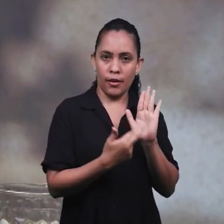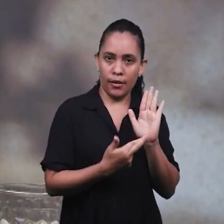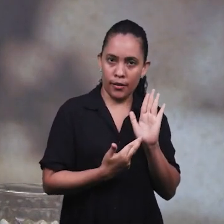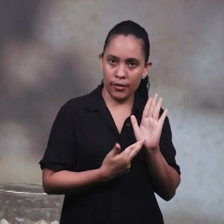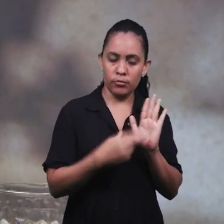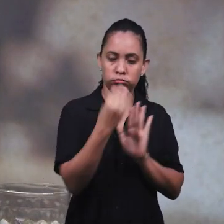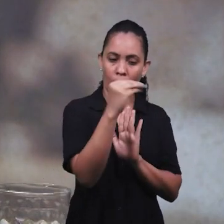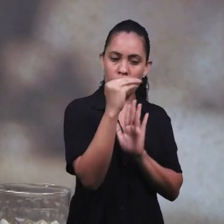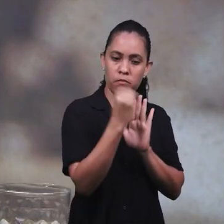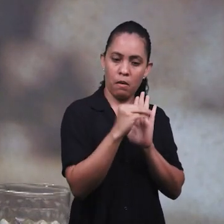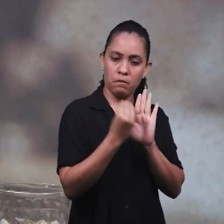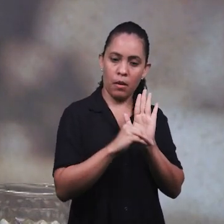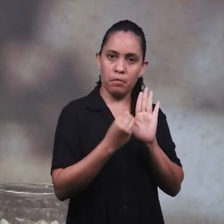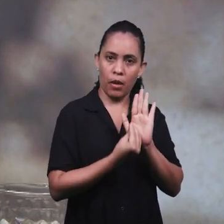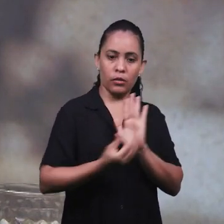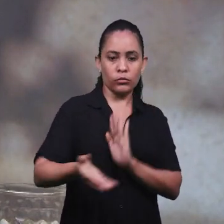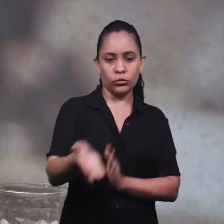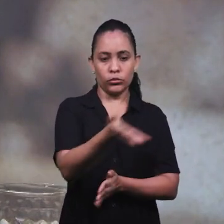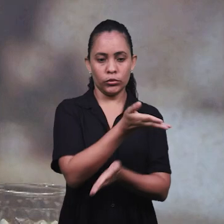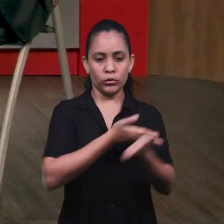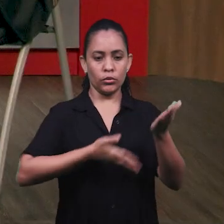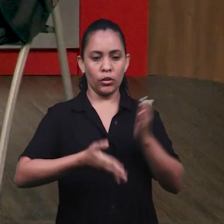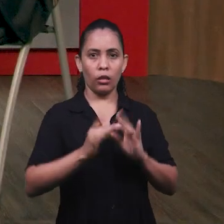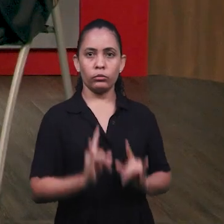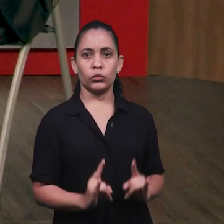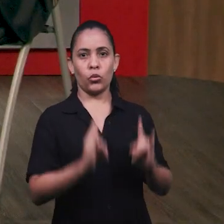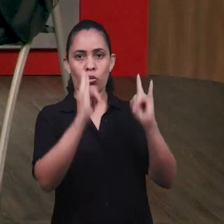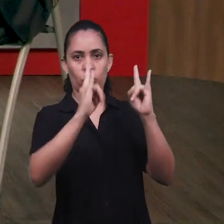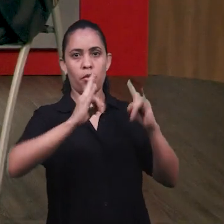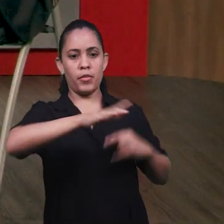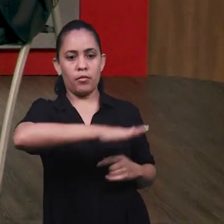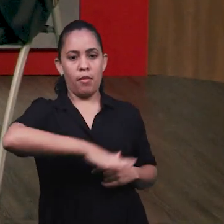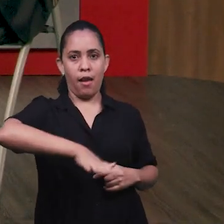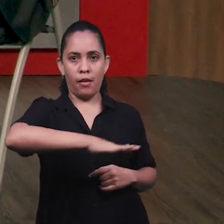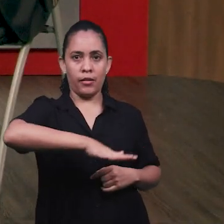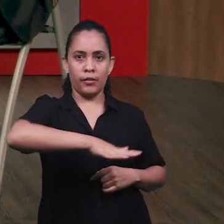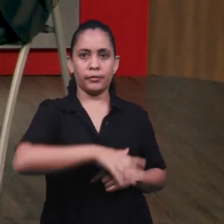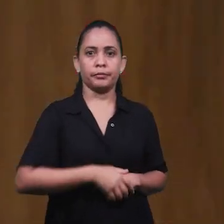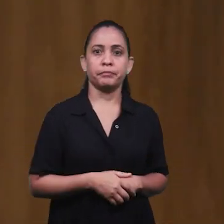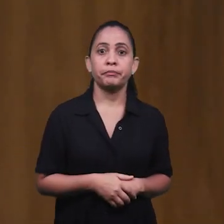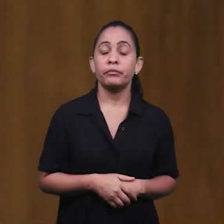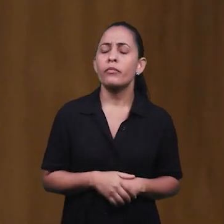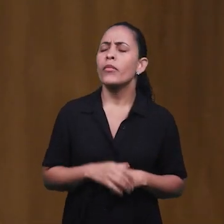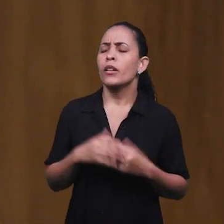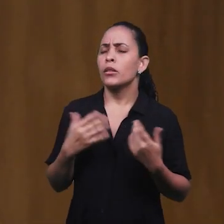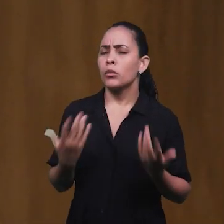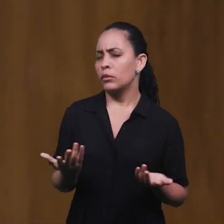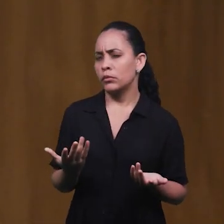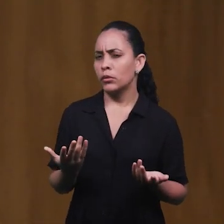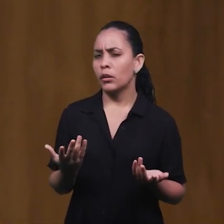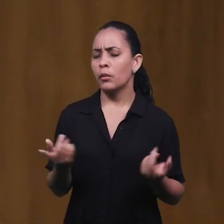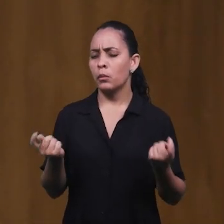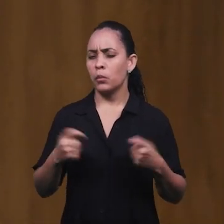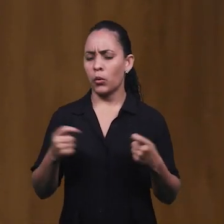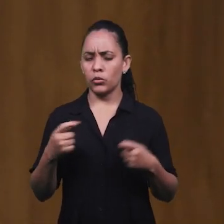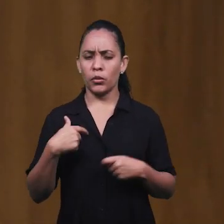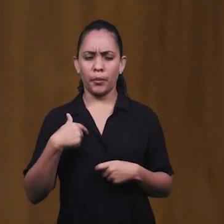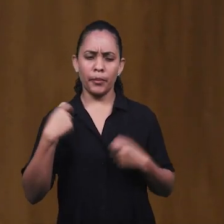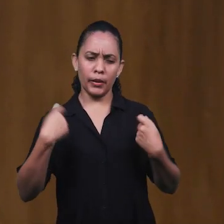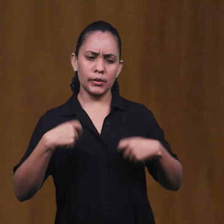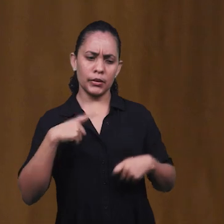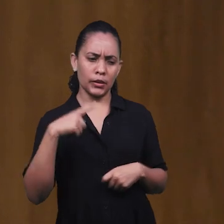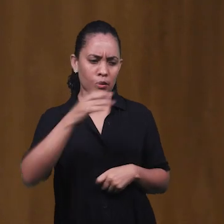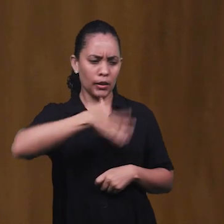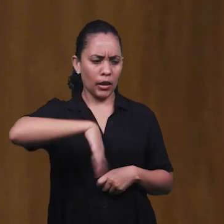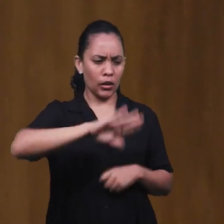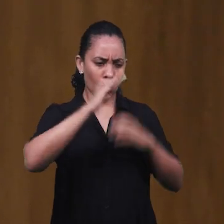reger a vida ali na coletividade do condomínio. Sobre esse regramento ainda, doutor Vinícius, quais são os deveres mais comuns que os